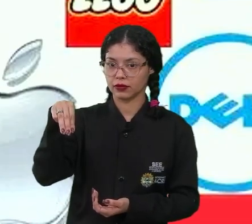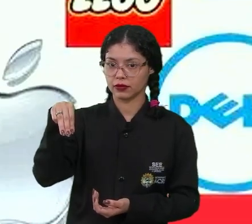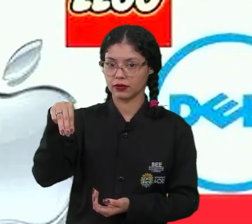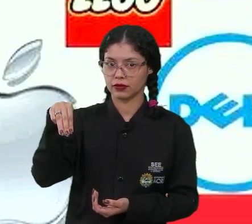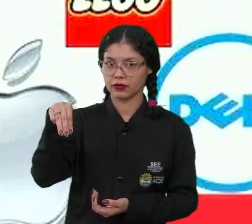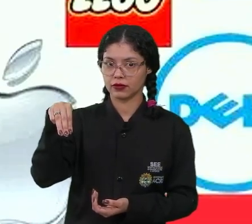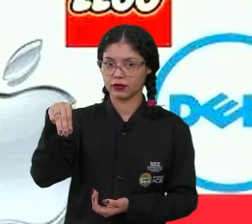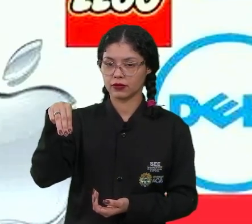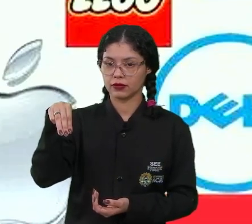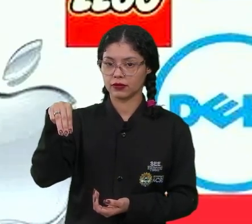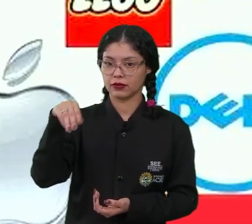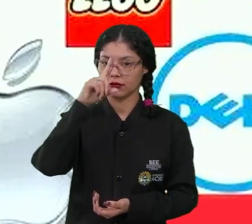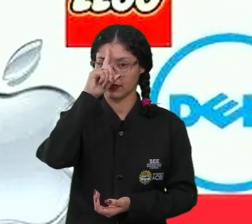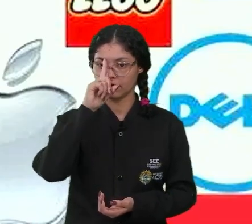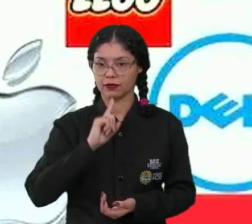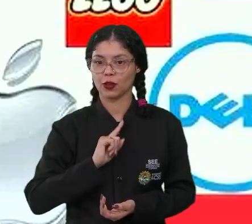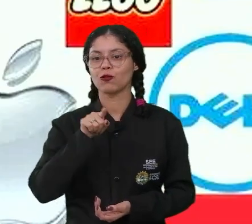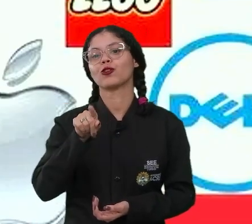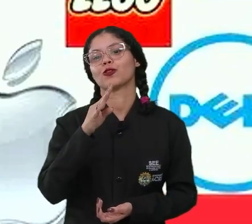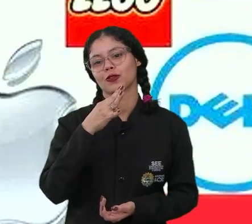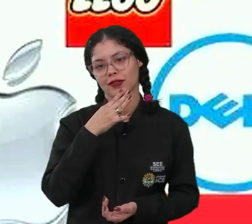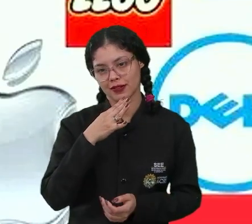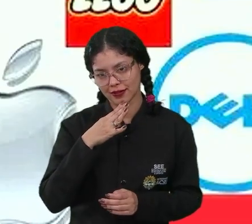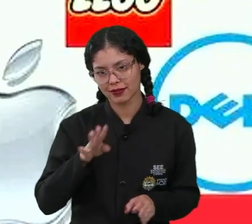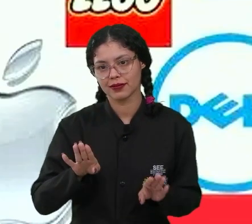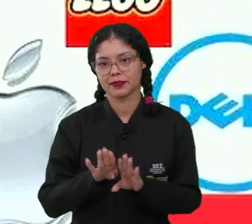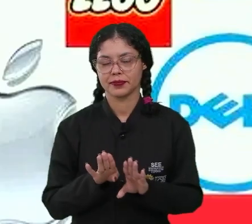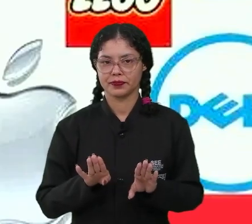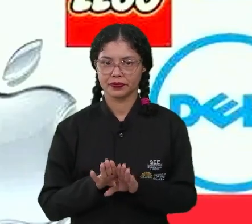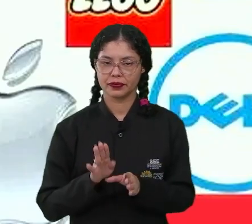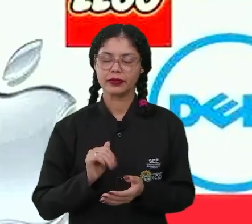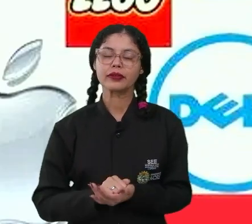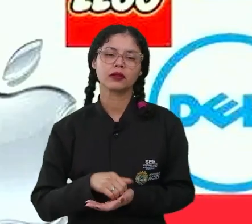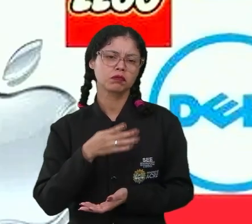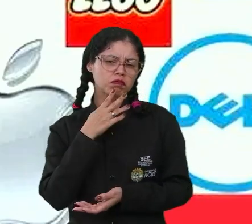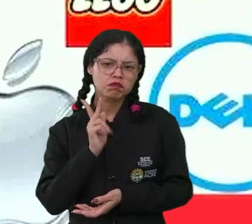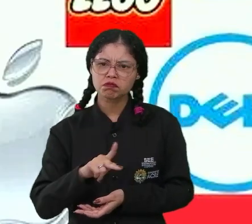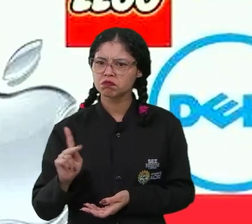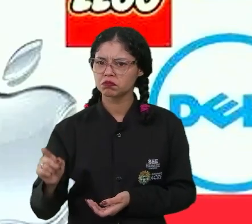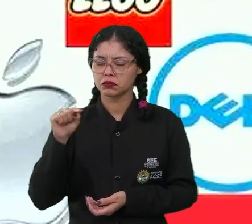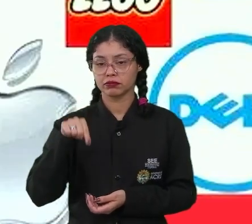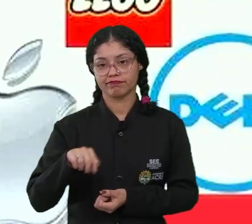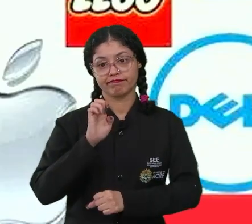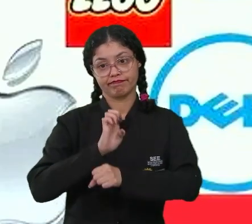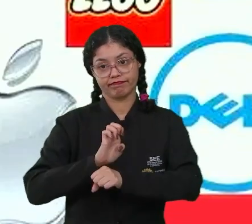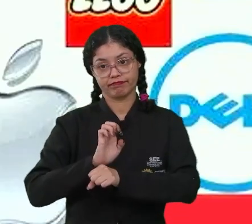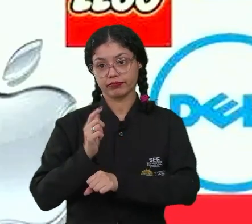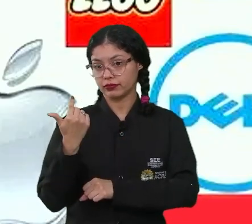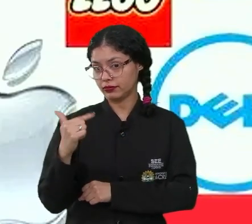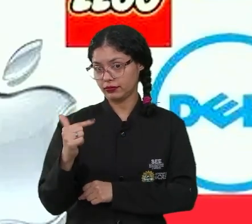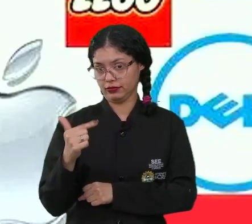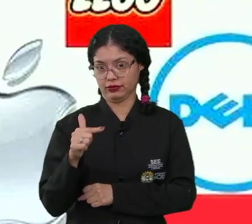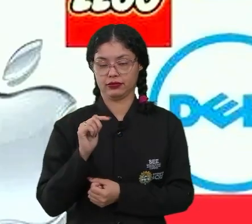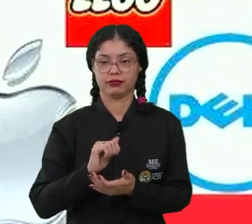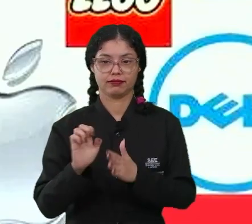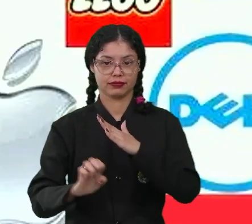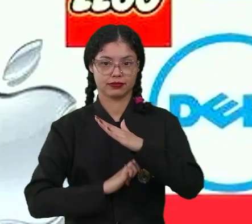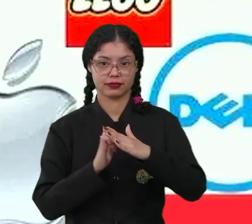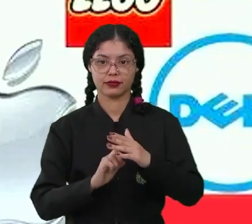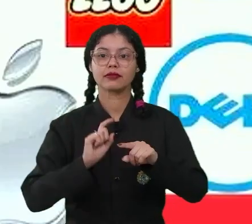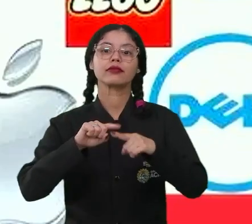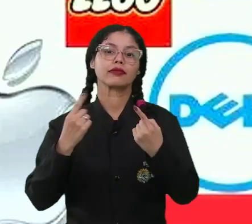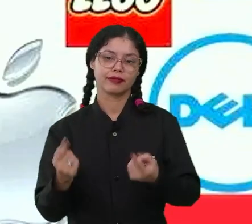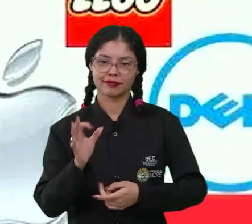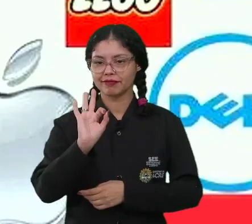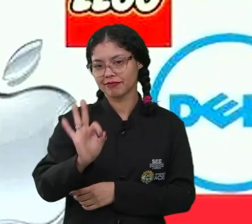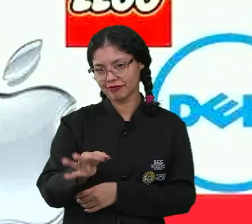fundo vermelho. Acredito que vocês conhecem também. Ah, professora, mas aqui no nosso estado nós não temos essa empresa. Mas